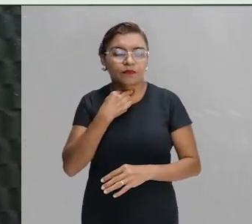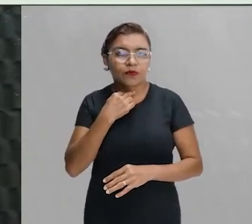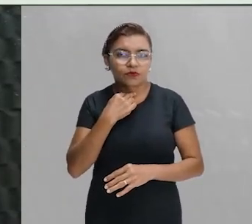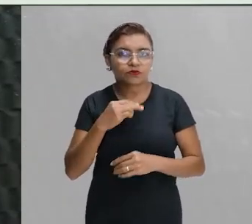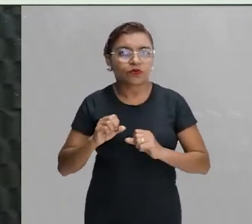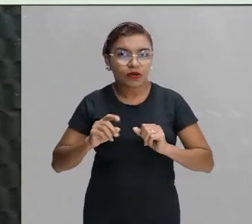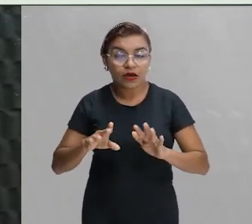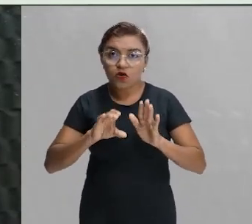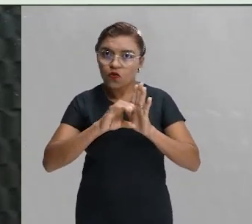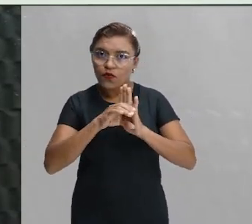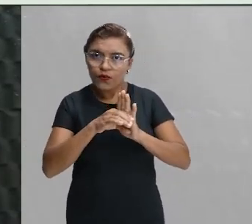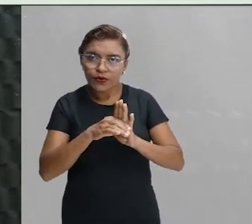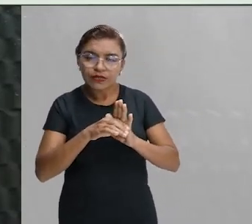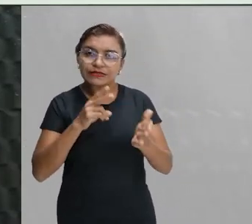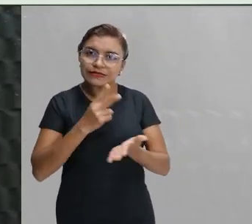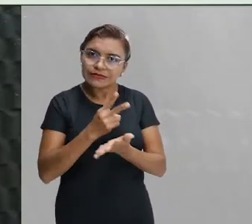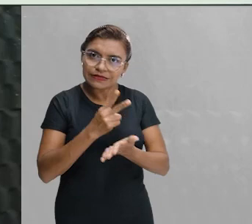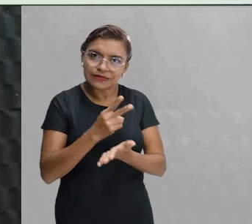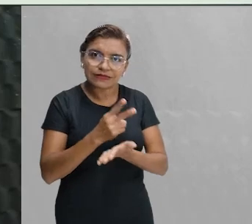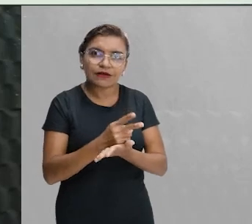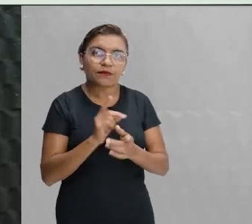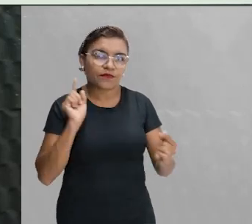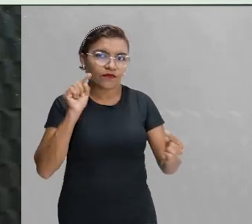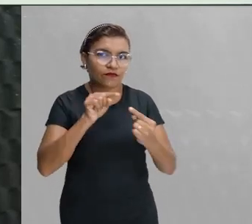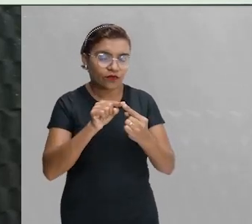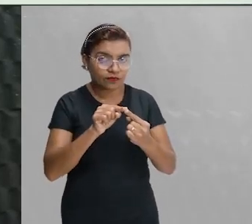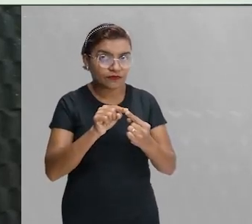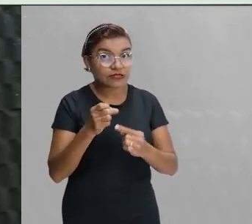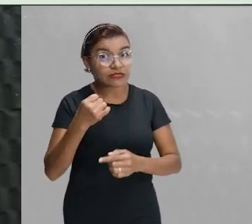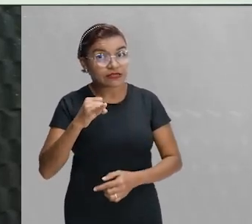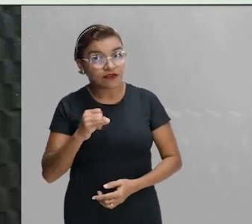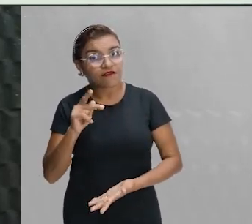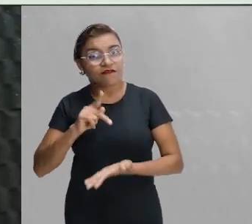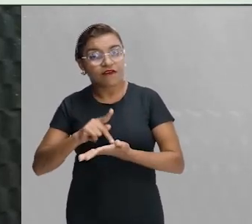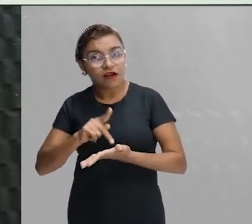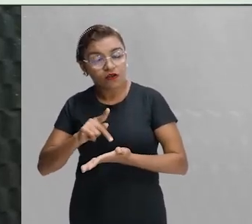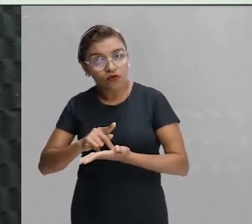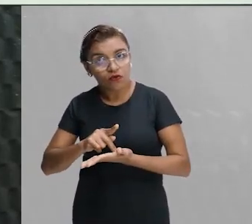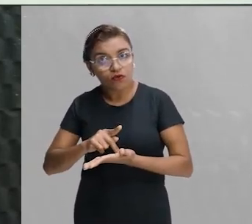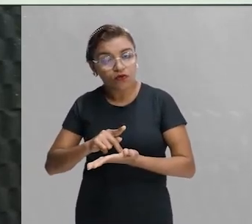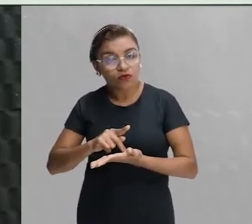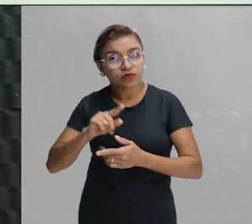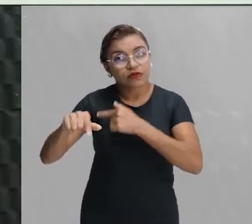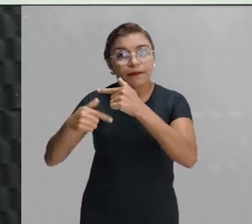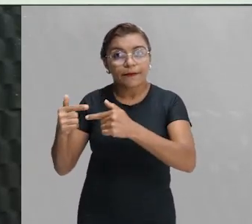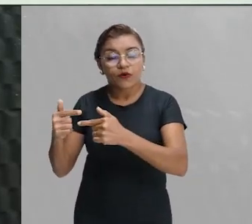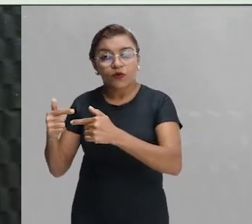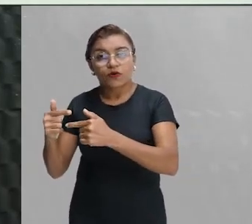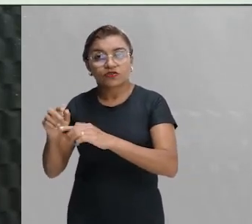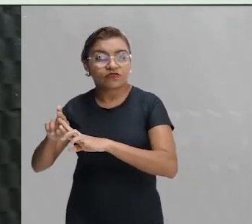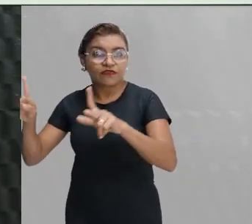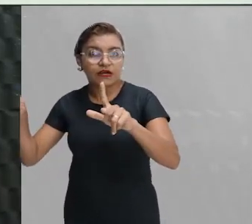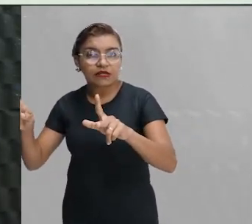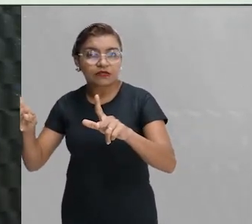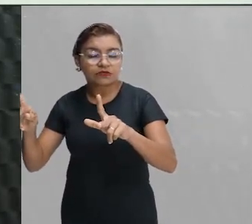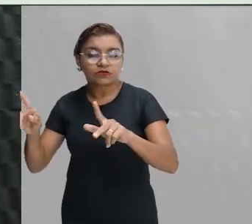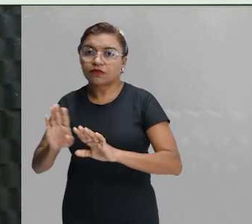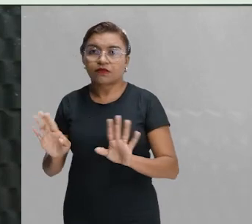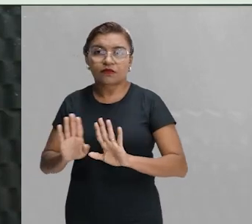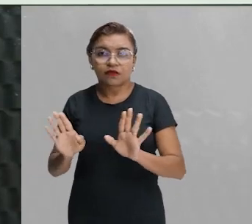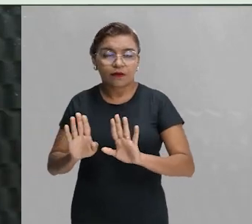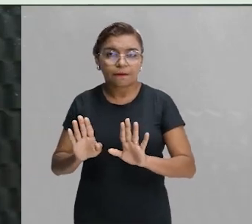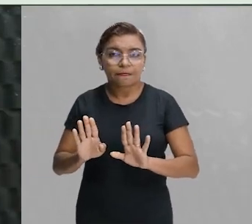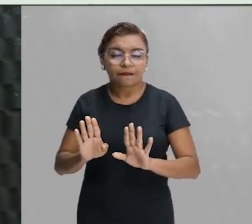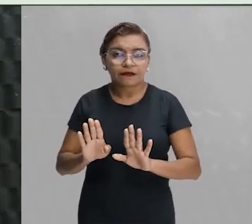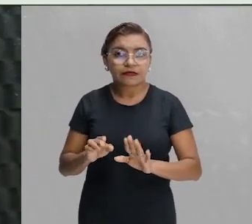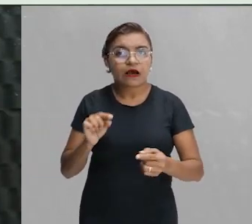mesmo conceito, ao mesmo objeto, certo? Se você já afirmou uma coisa, você não pode se contradizer, você não pode se contrapor, você